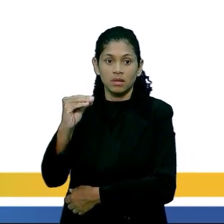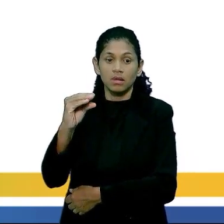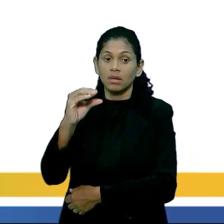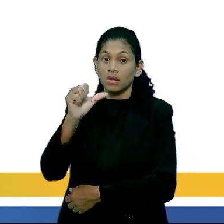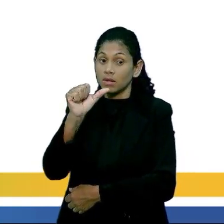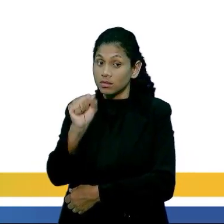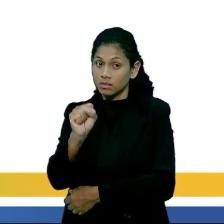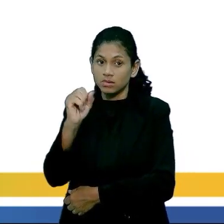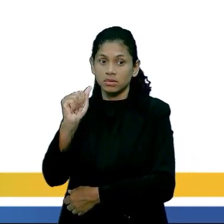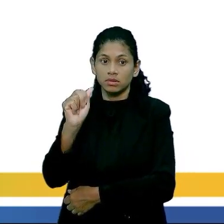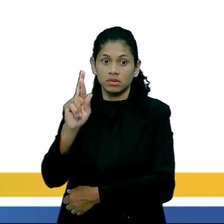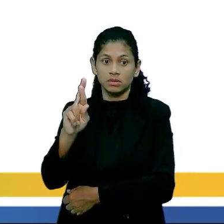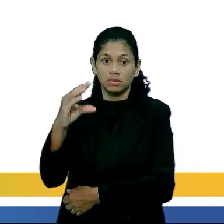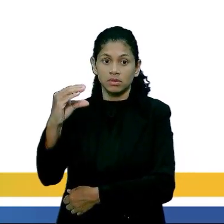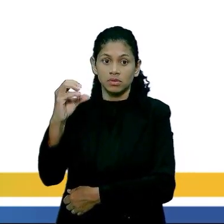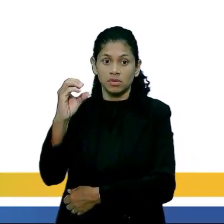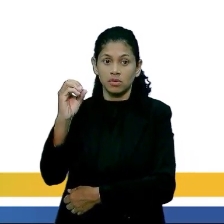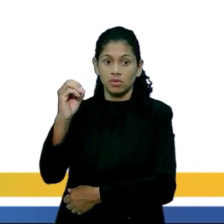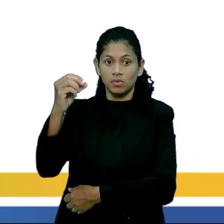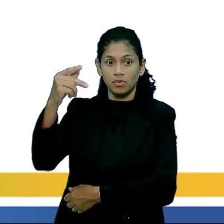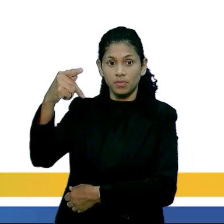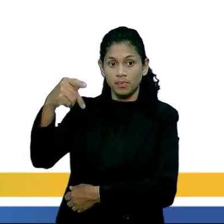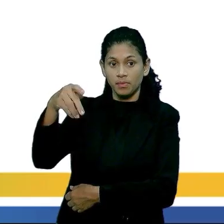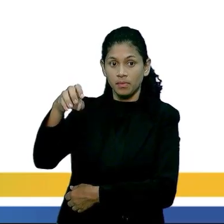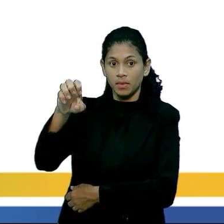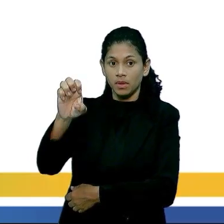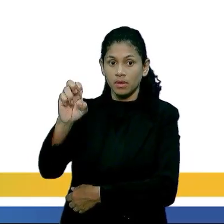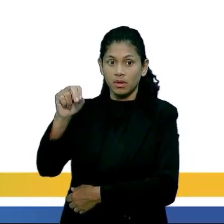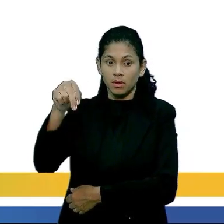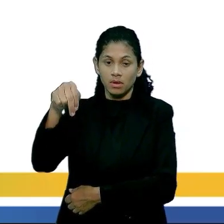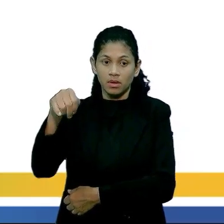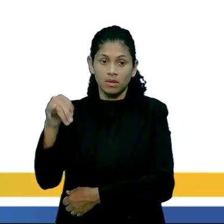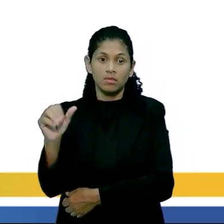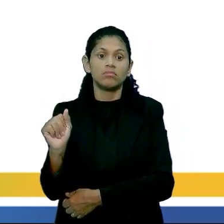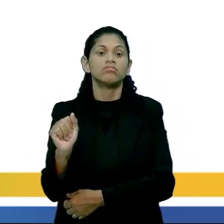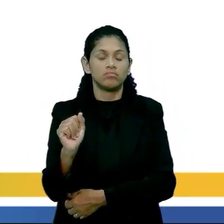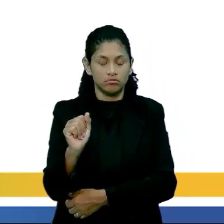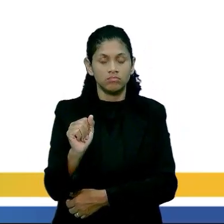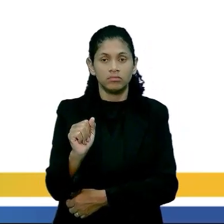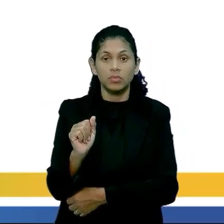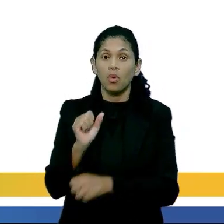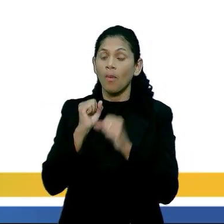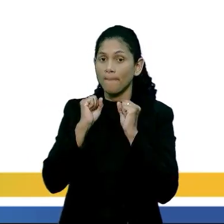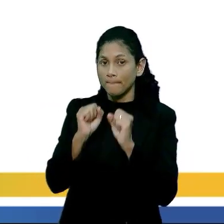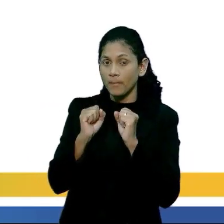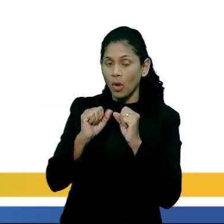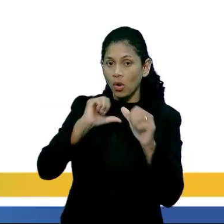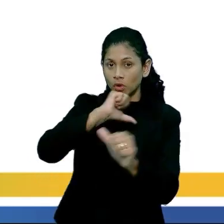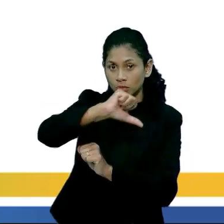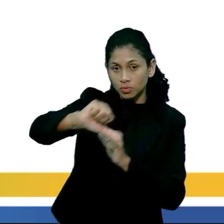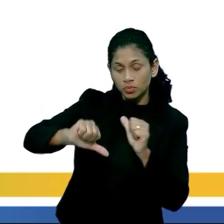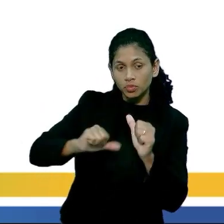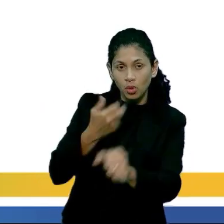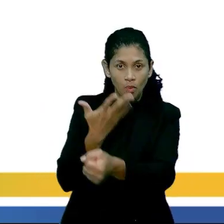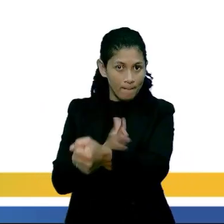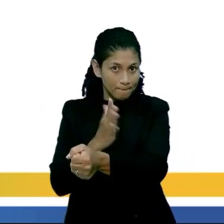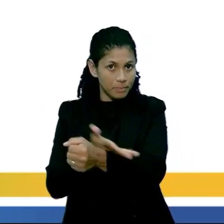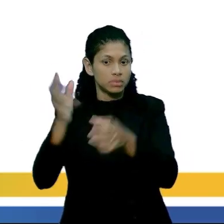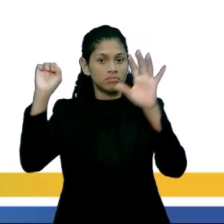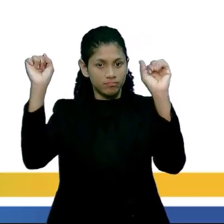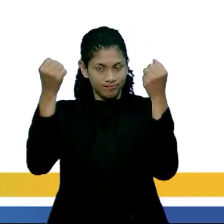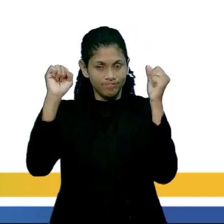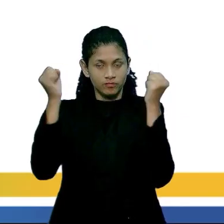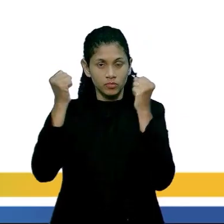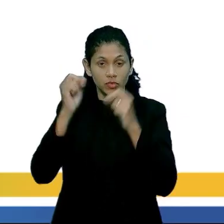e consequentes danos podem ser retardados com a prática de exercícios físicos, cujos resultados mais rápidos